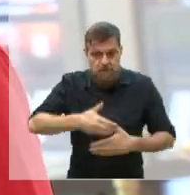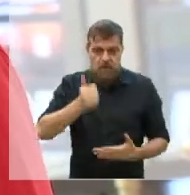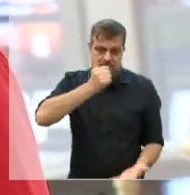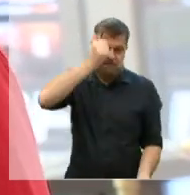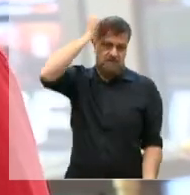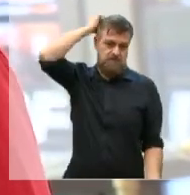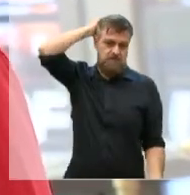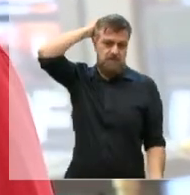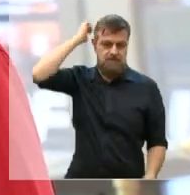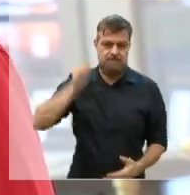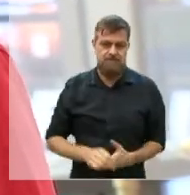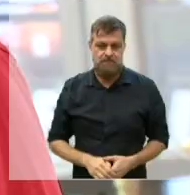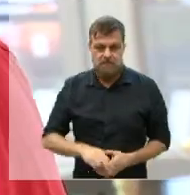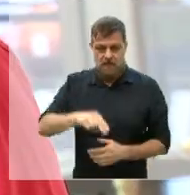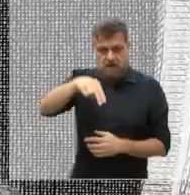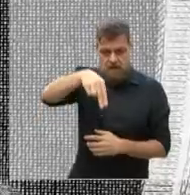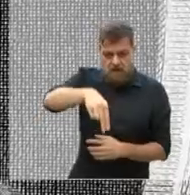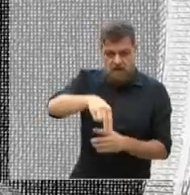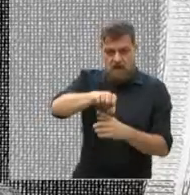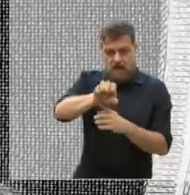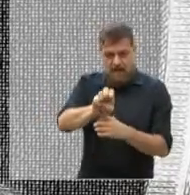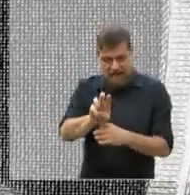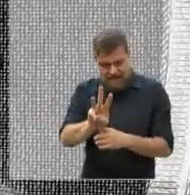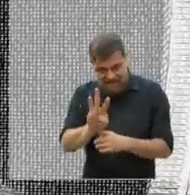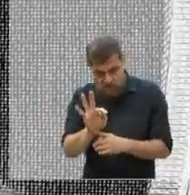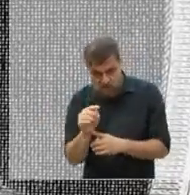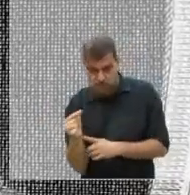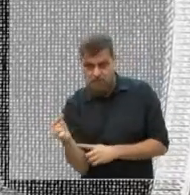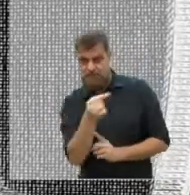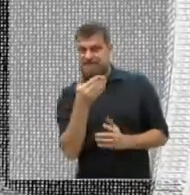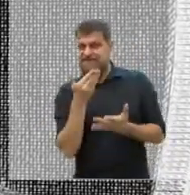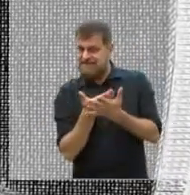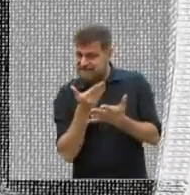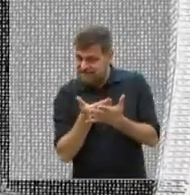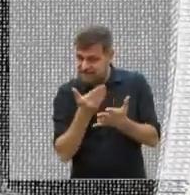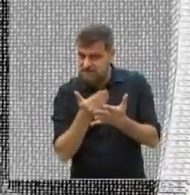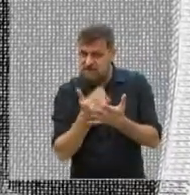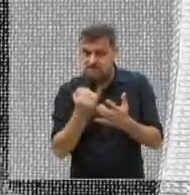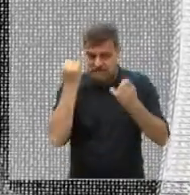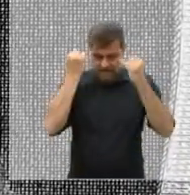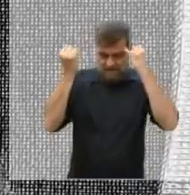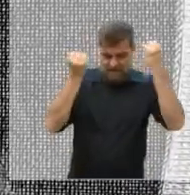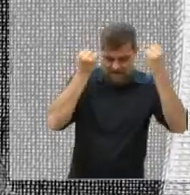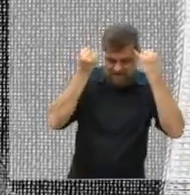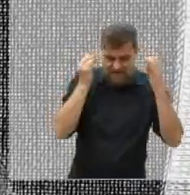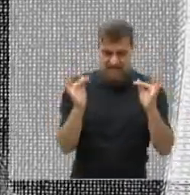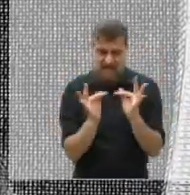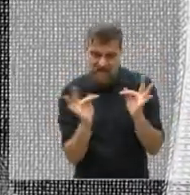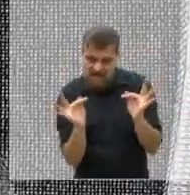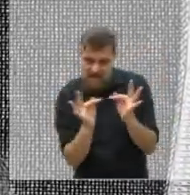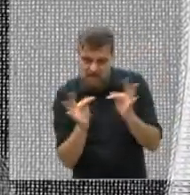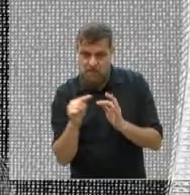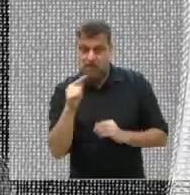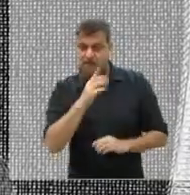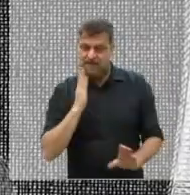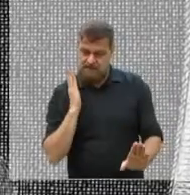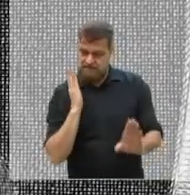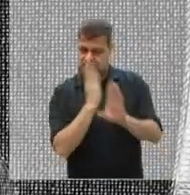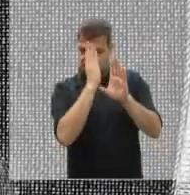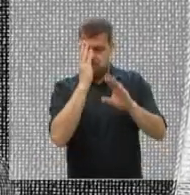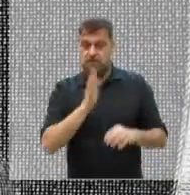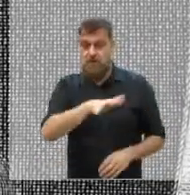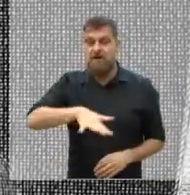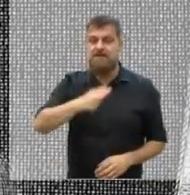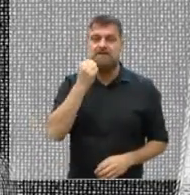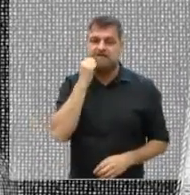fatalmente. Isaac Newton é um nome que os alunos têm que estudar mesmo, as fórmulas inventadas por eles, o que ele descobriu realmente na